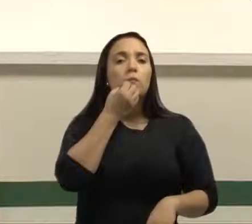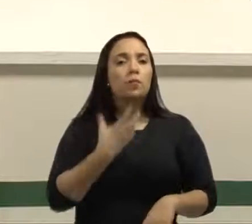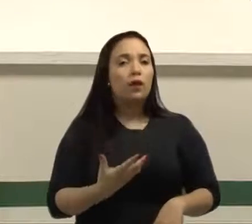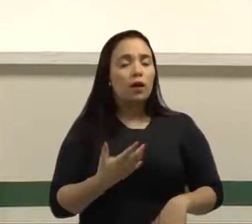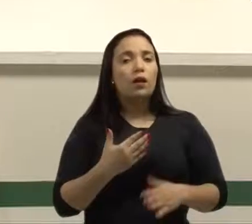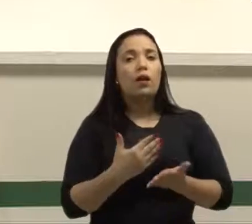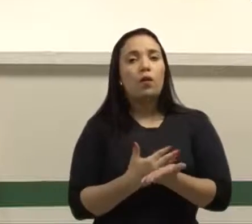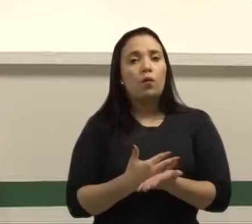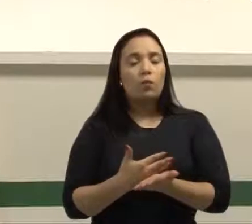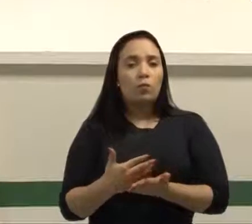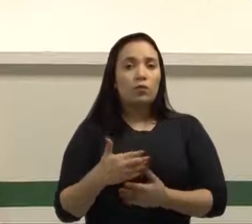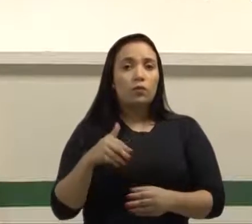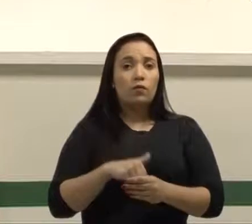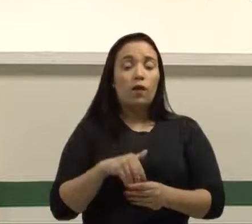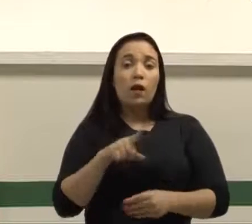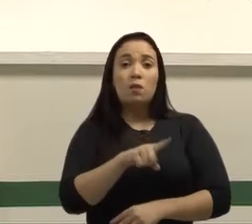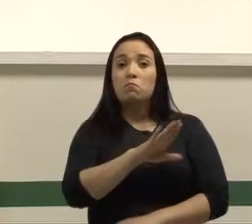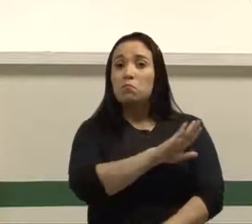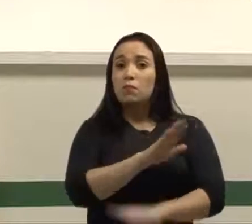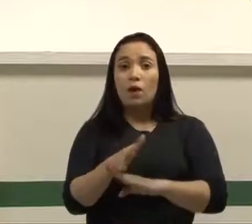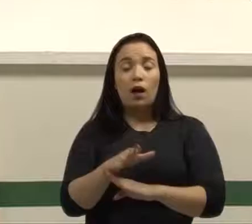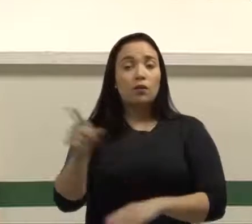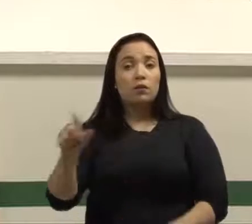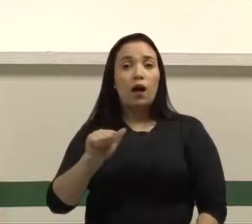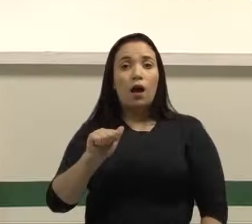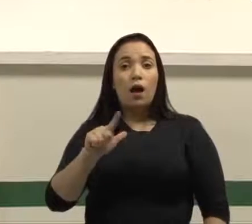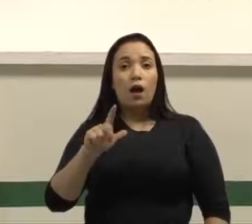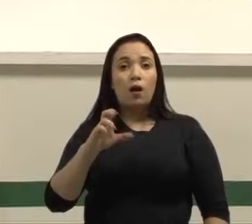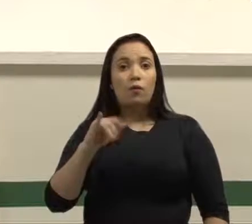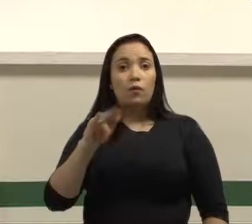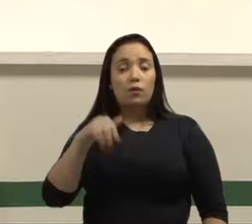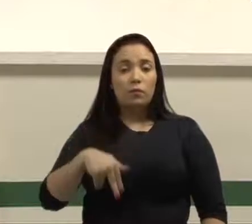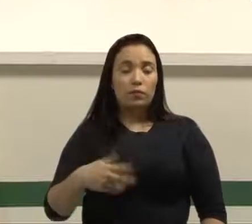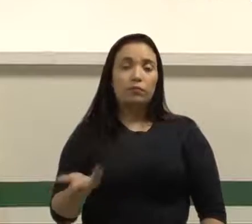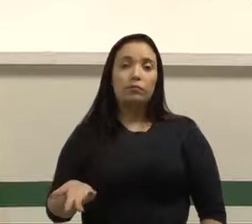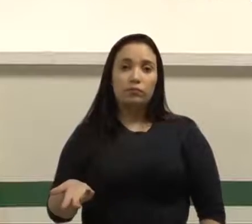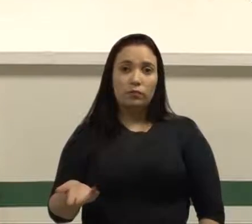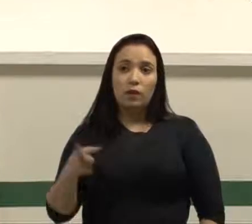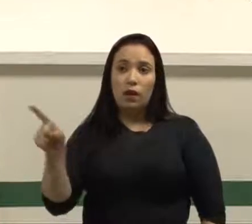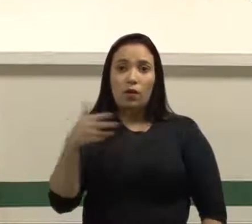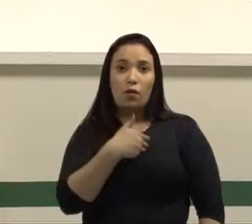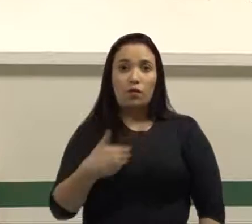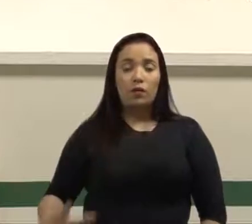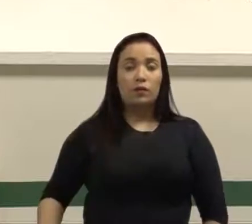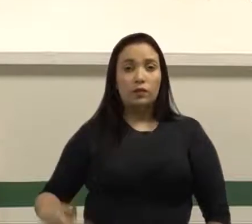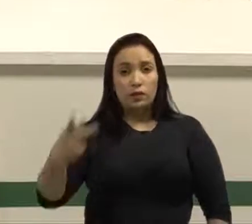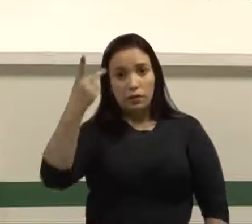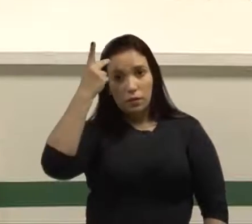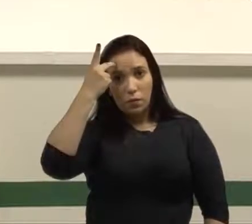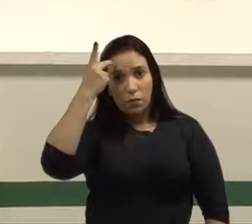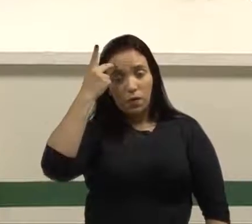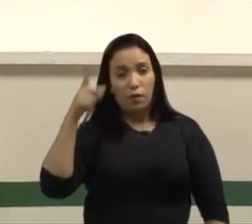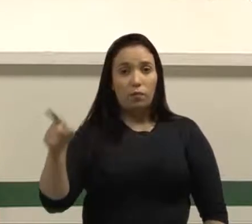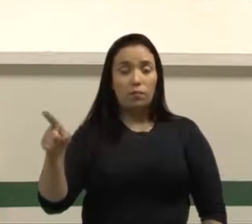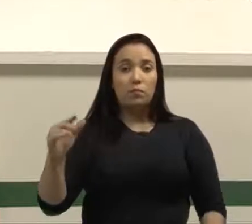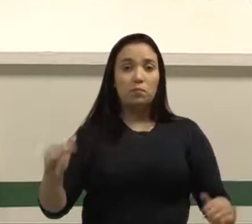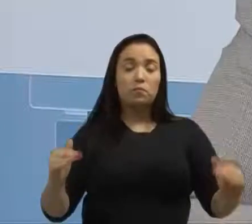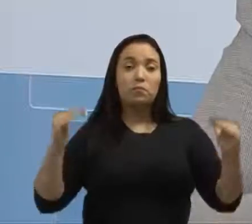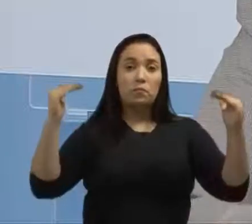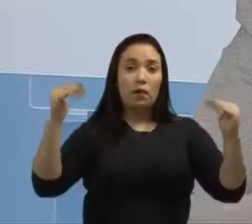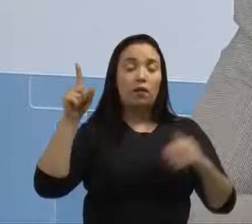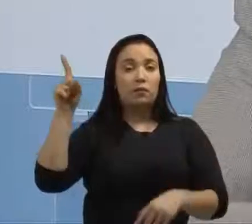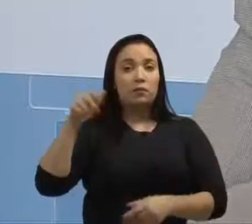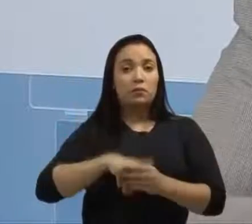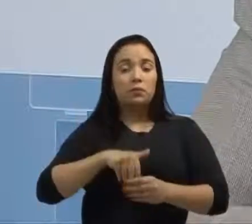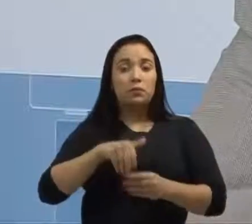espontânea tem mais votos que o Alckmin, que é governador. Exatamente. E o Ciro não é coisa nenhuma, né? 2%. E o Alckmin é governador de São Paulo, o